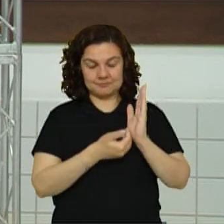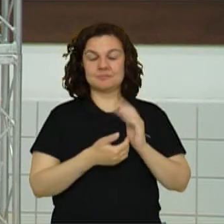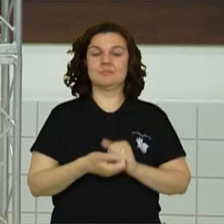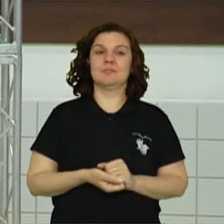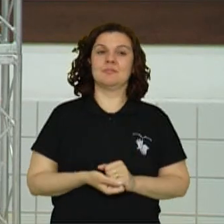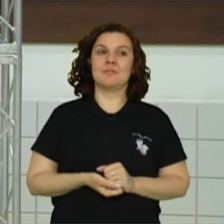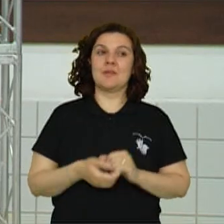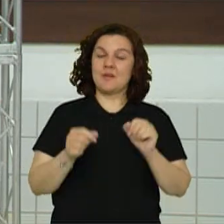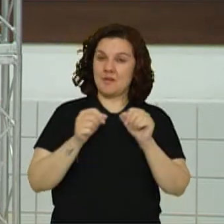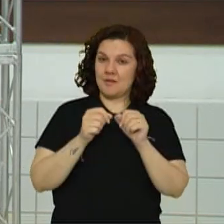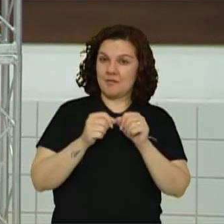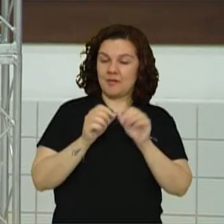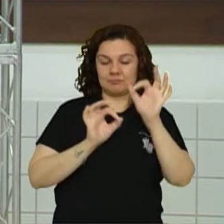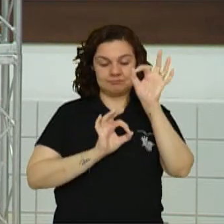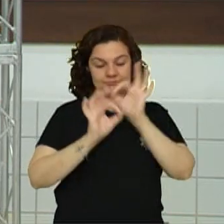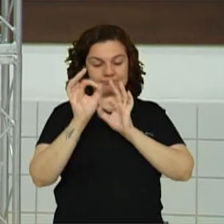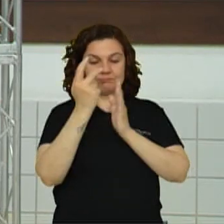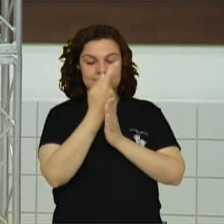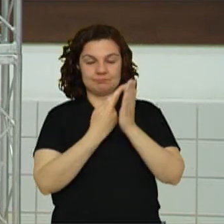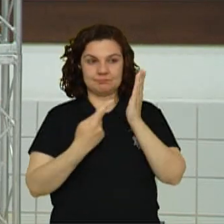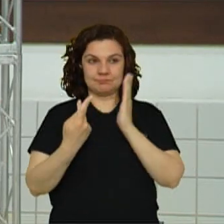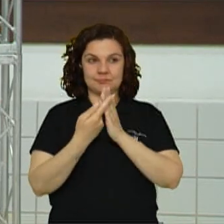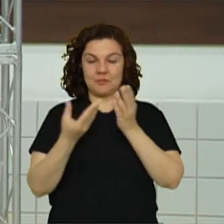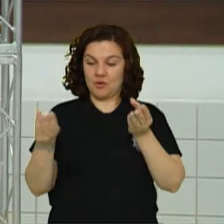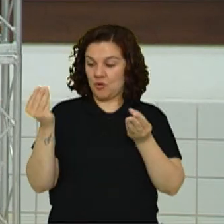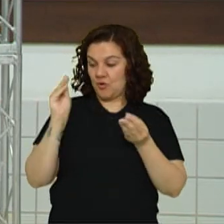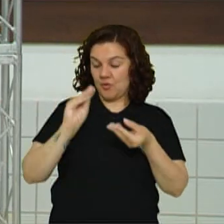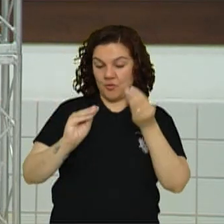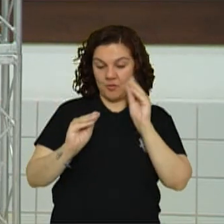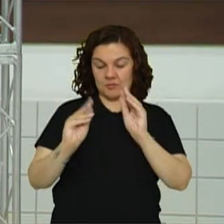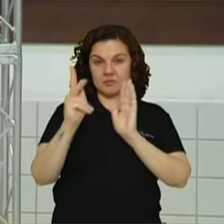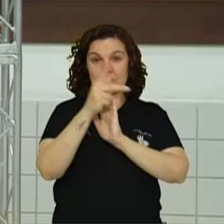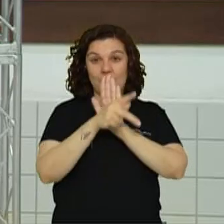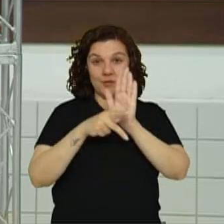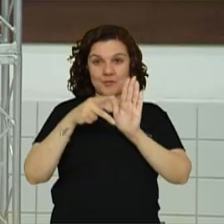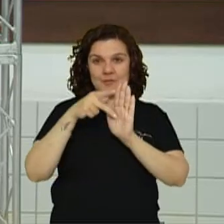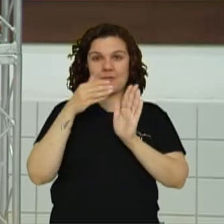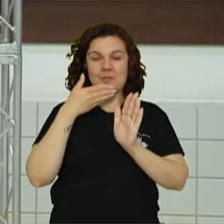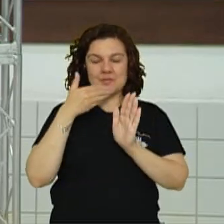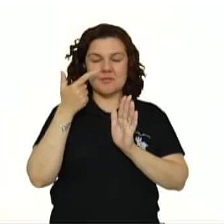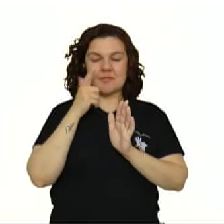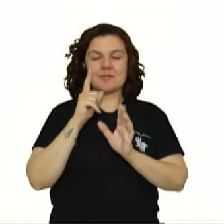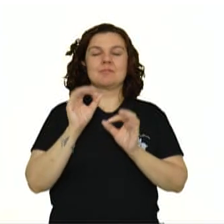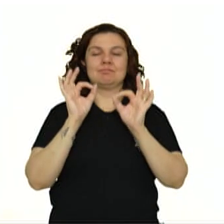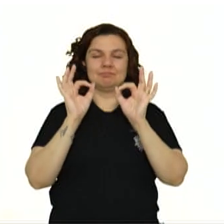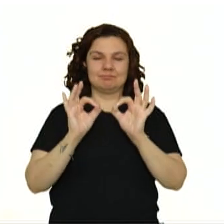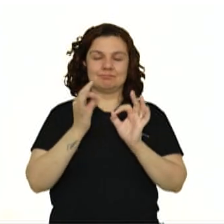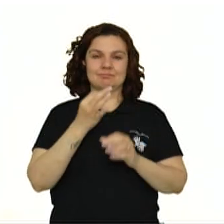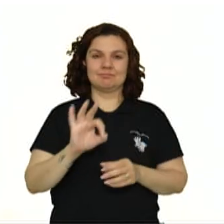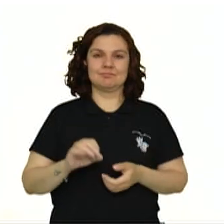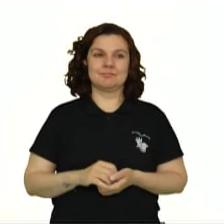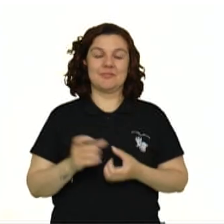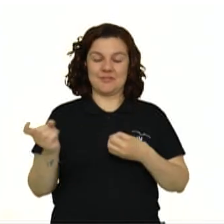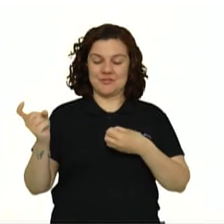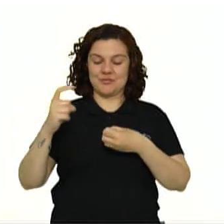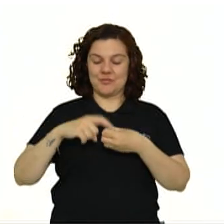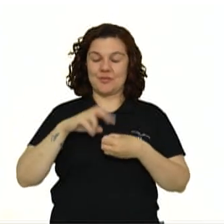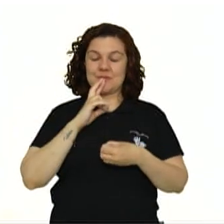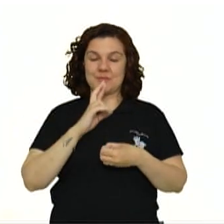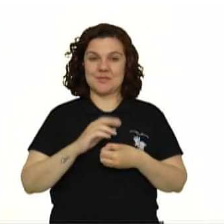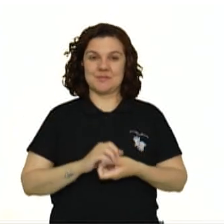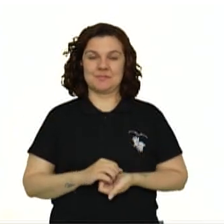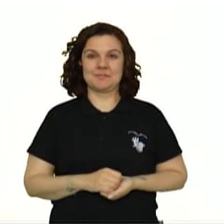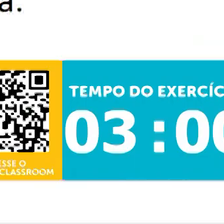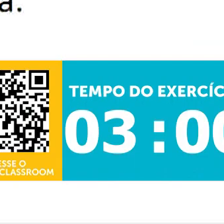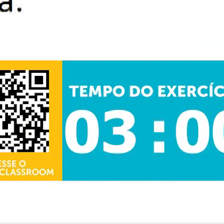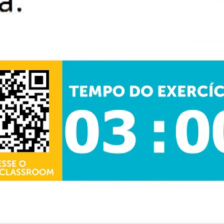enunciado, faz o esqueminha do desenho, coloca as informações no desenho, que com certeza você vai acertar. E já confere a resposta aqui.